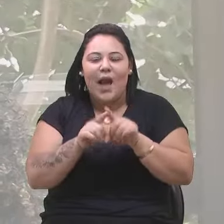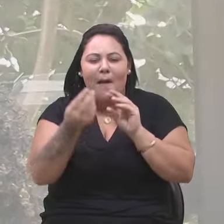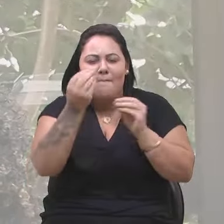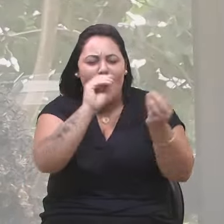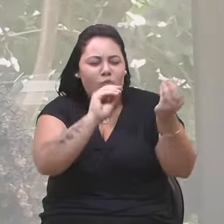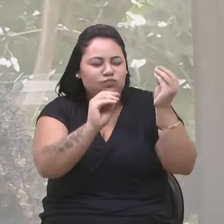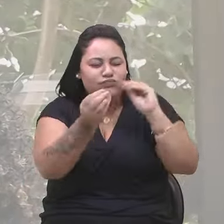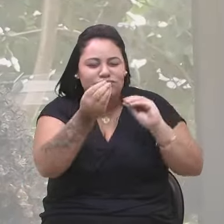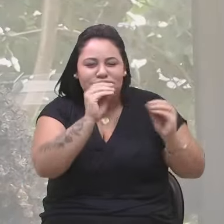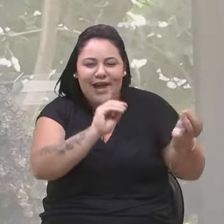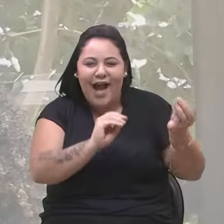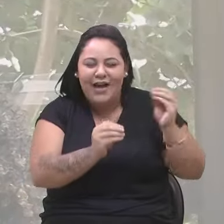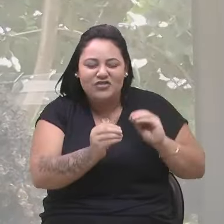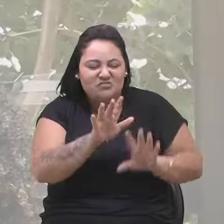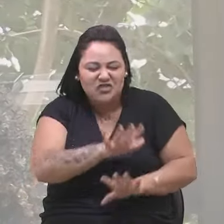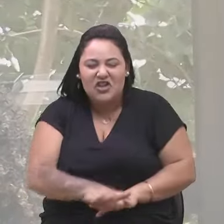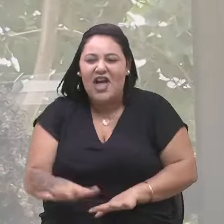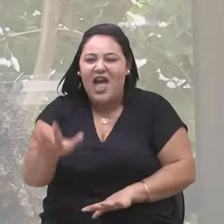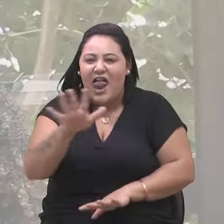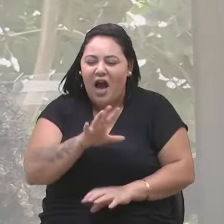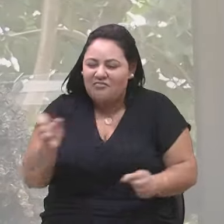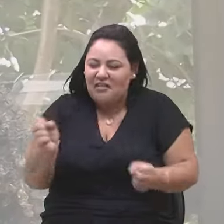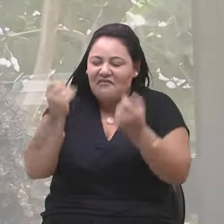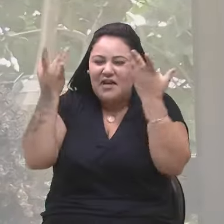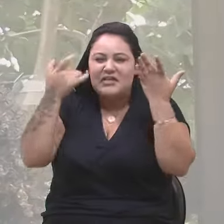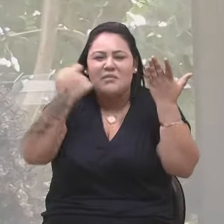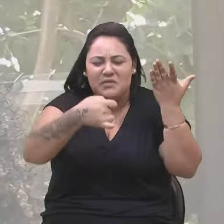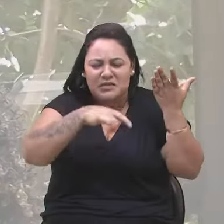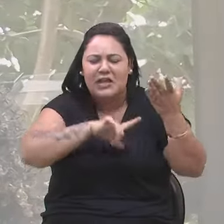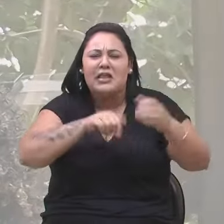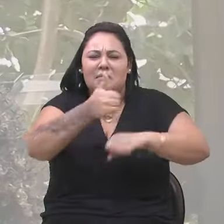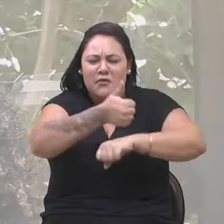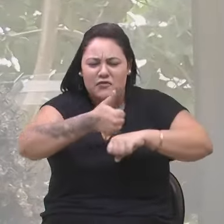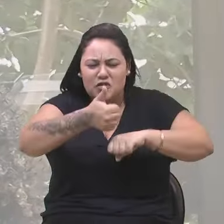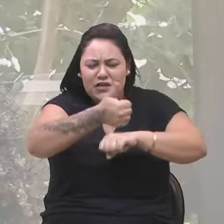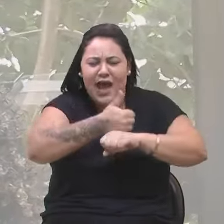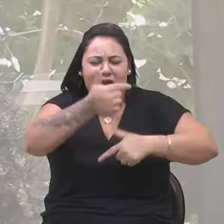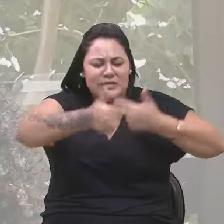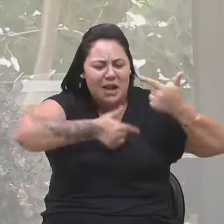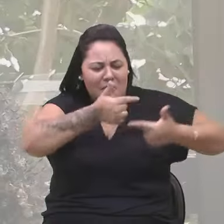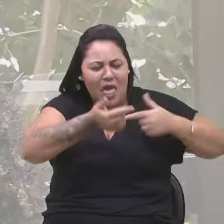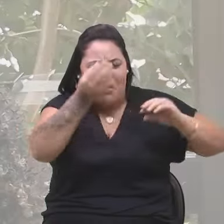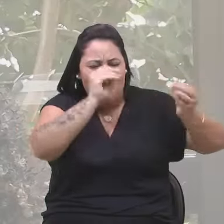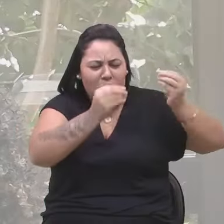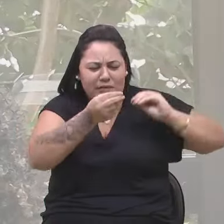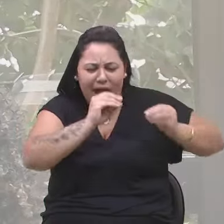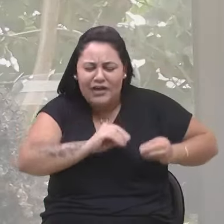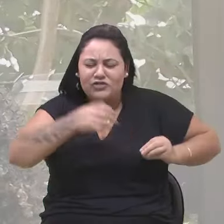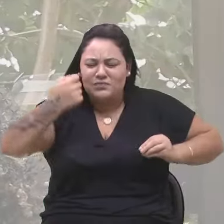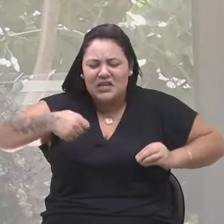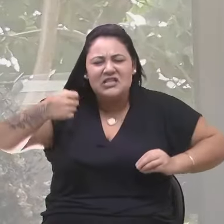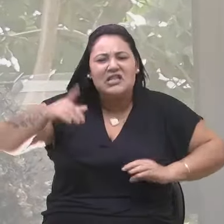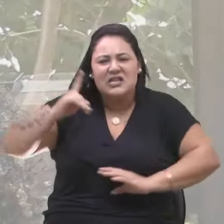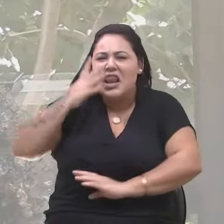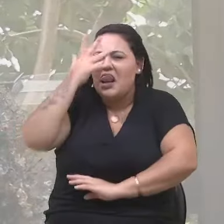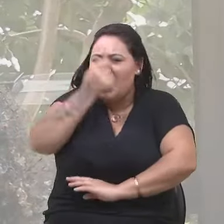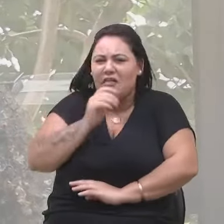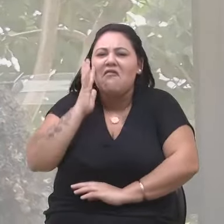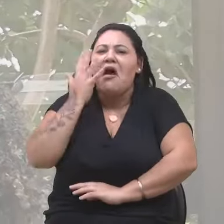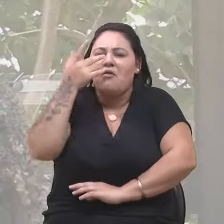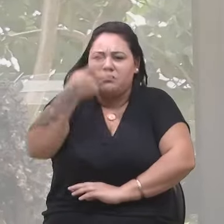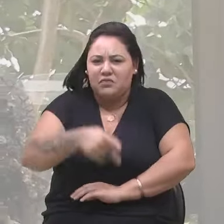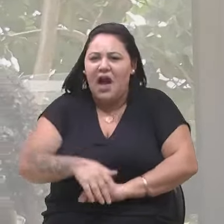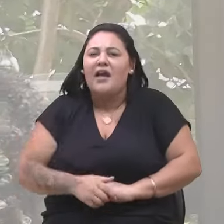Tem que ter uma montagem, tem que ter pessoas trabalhando na montagem, tem que ser uma coisa linda, e vai acontecer em Caxia do Sul.